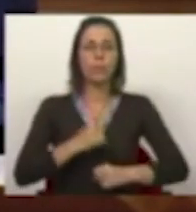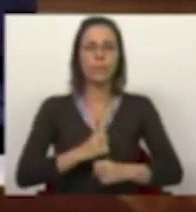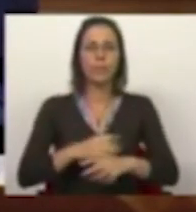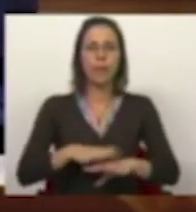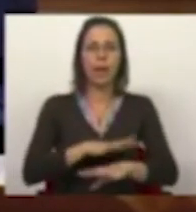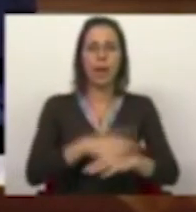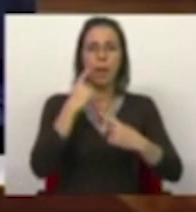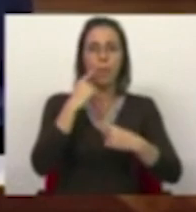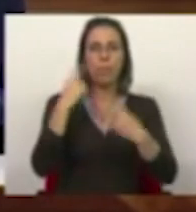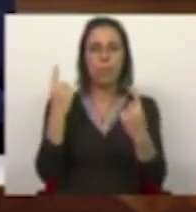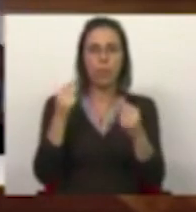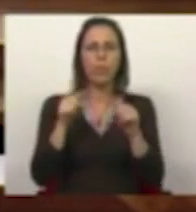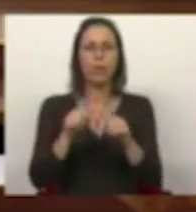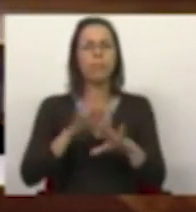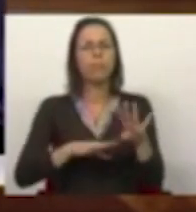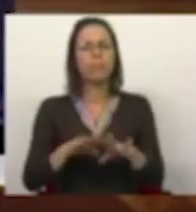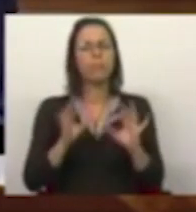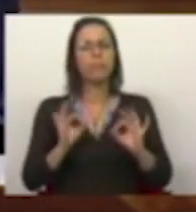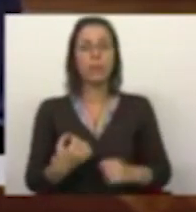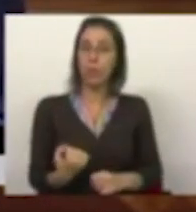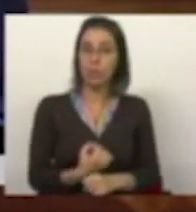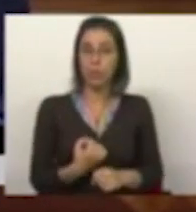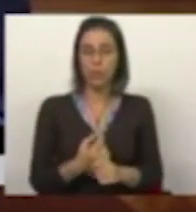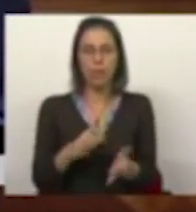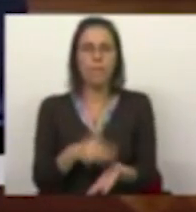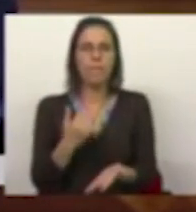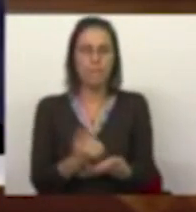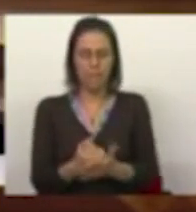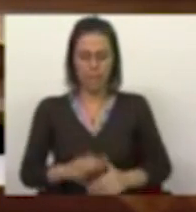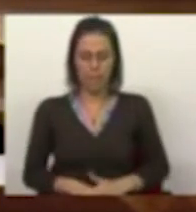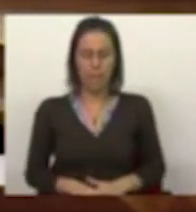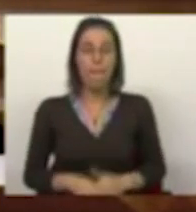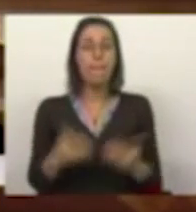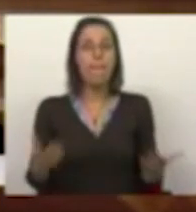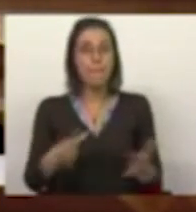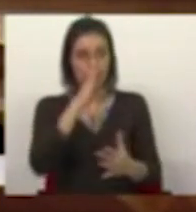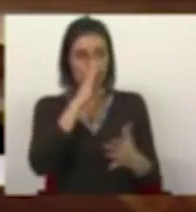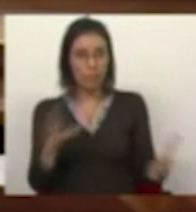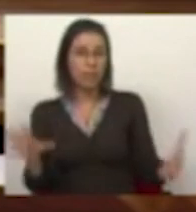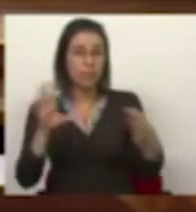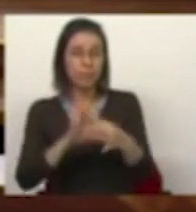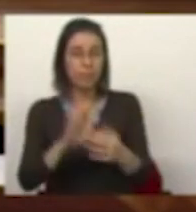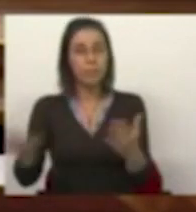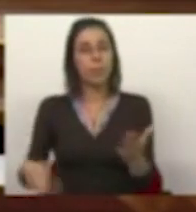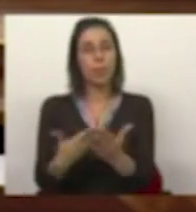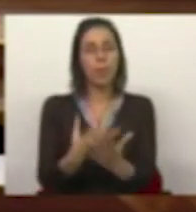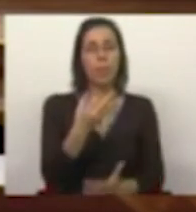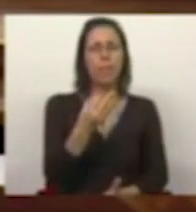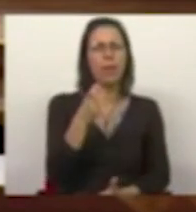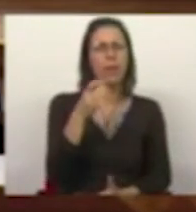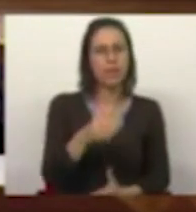da administração pública que desempenham funções permanentes. Vai o Governo convergir com esta proposta do